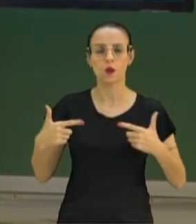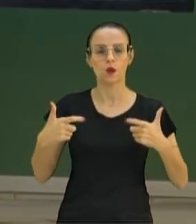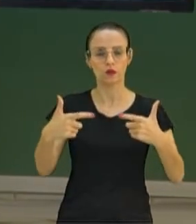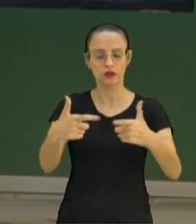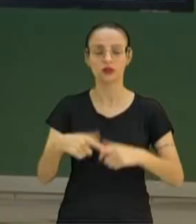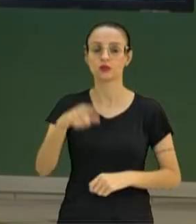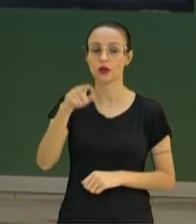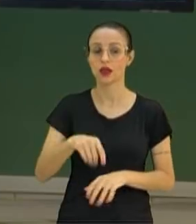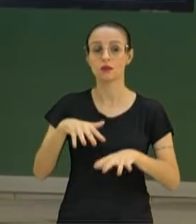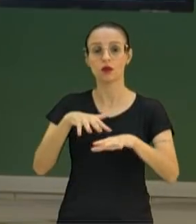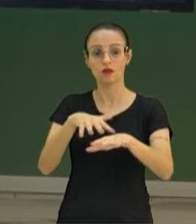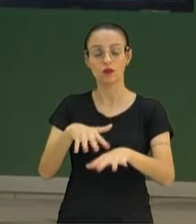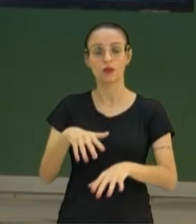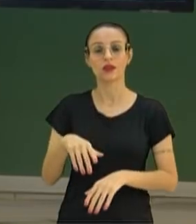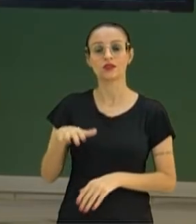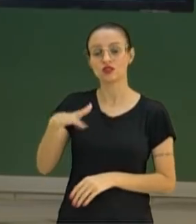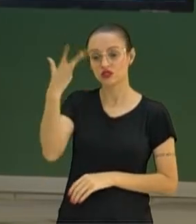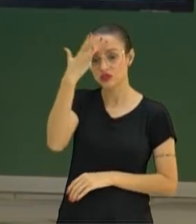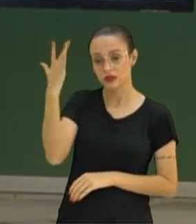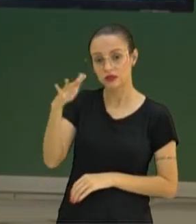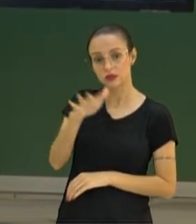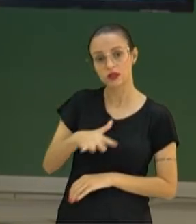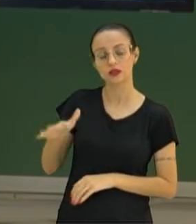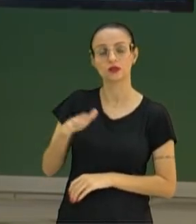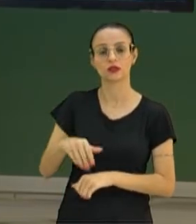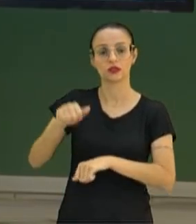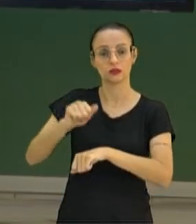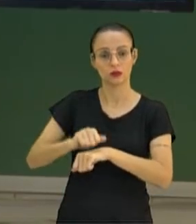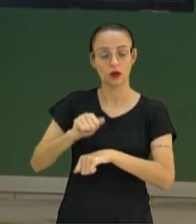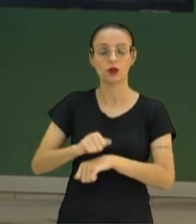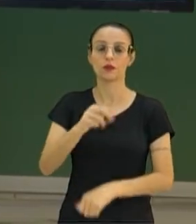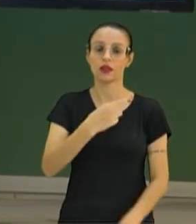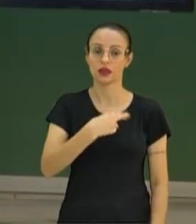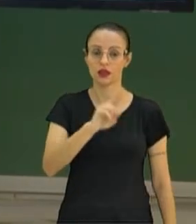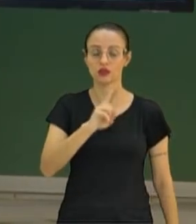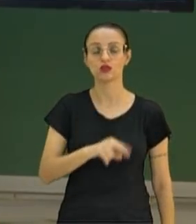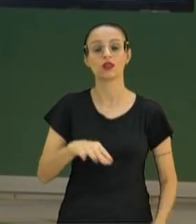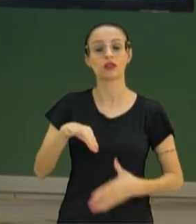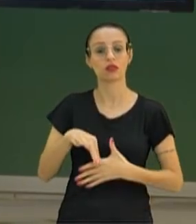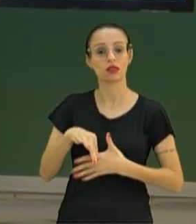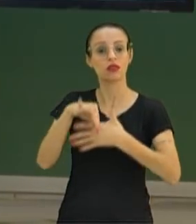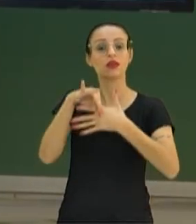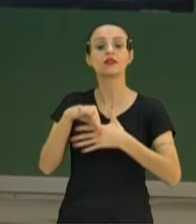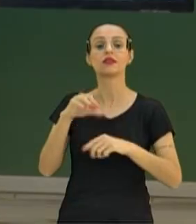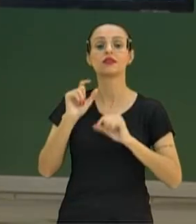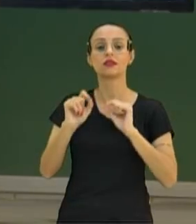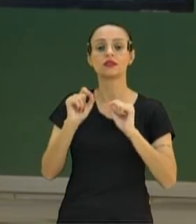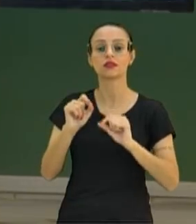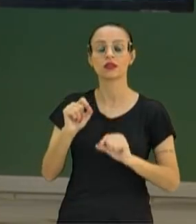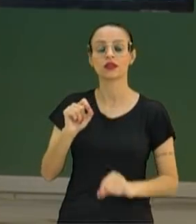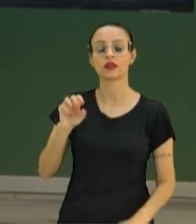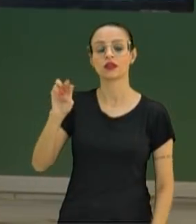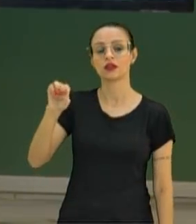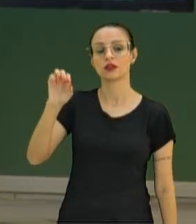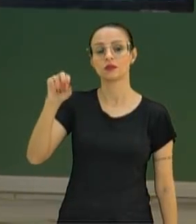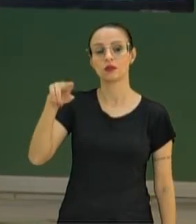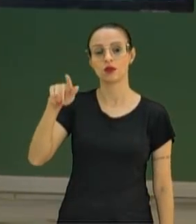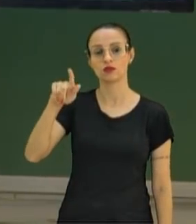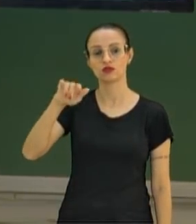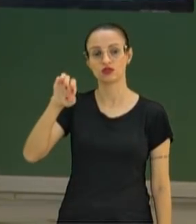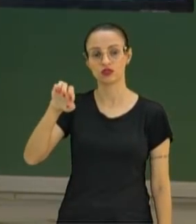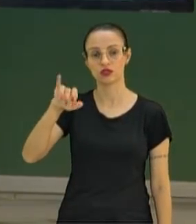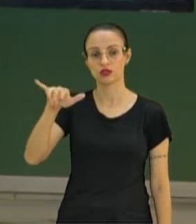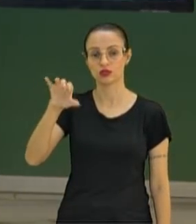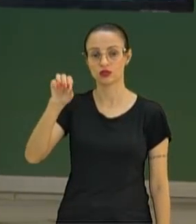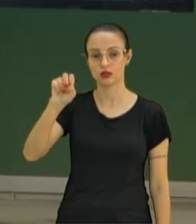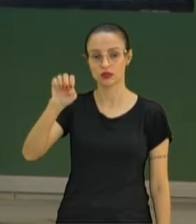É um movimento de sertanejos pobres, religiosos e liderados em um primeiro momento pelo monge José Maria, né? Então, de